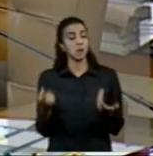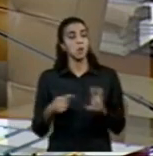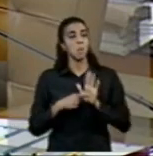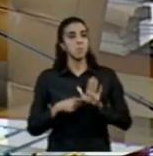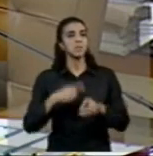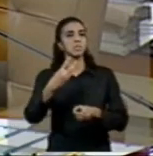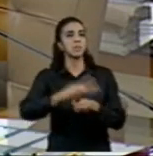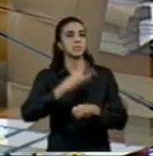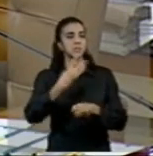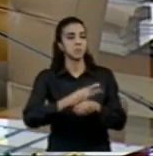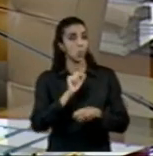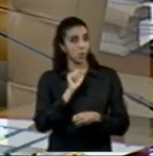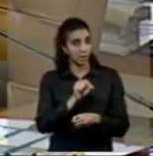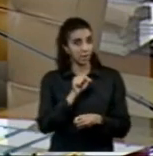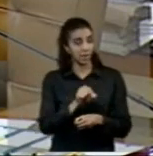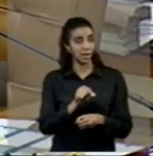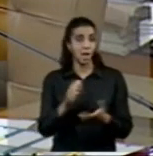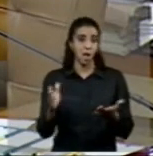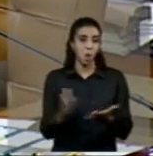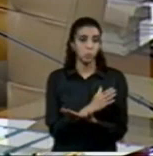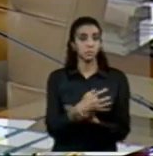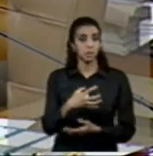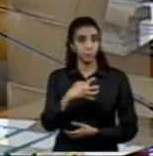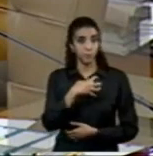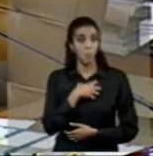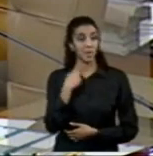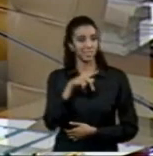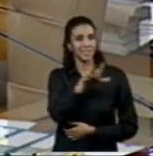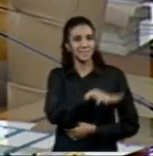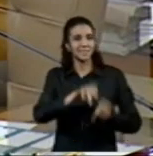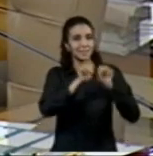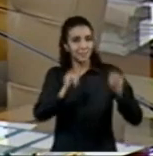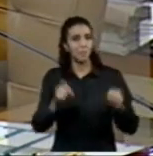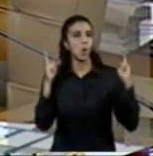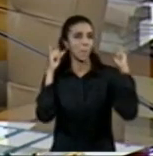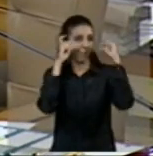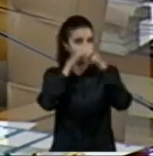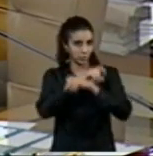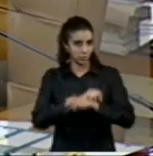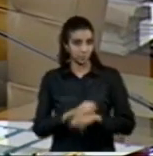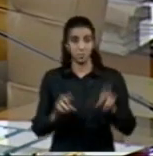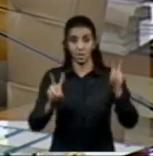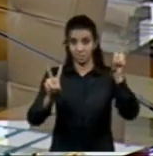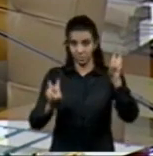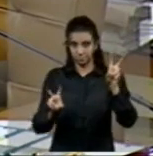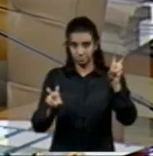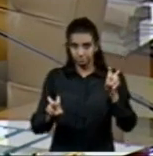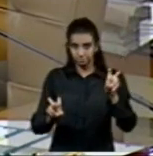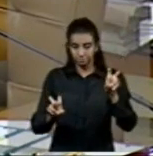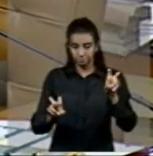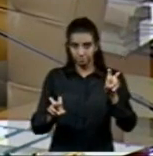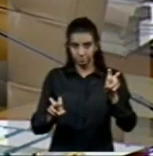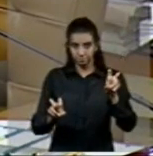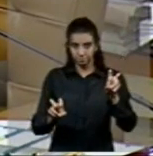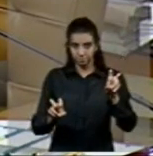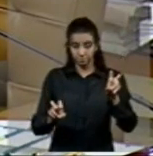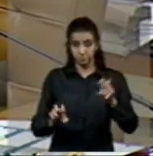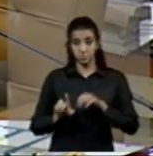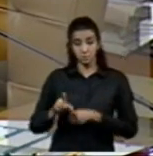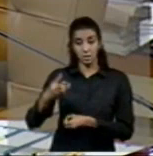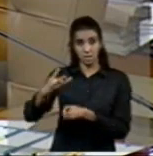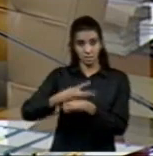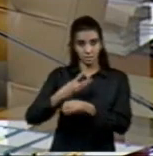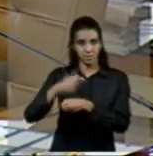terceirização como uma das expressões desta complexidade. Aspas. Quanto à terceirização, uma